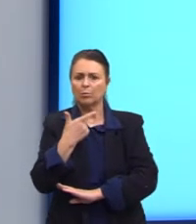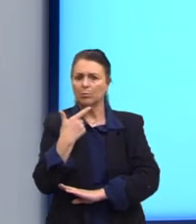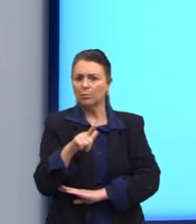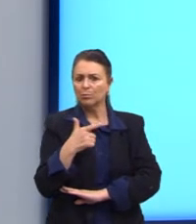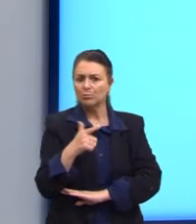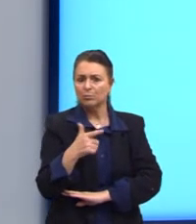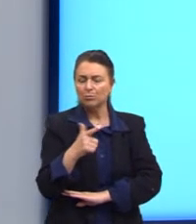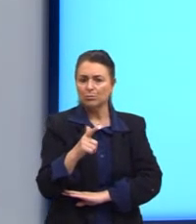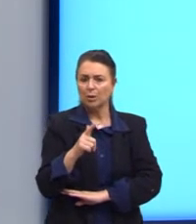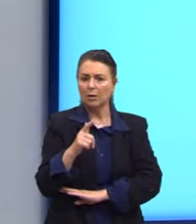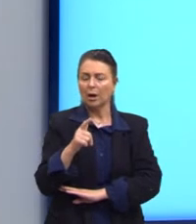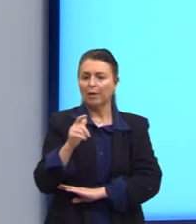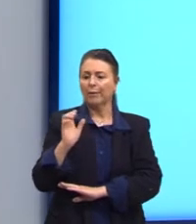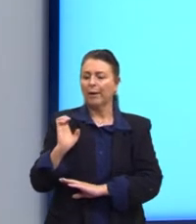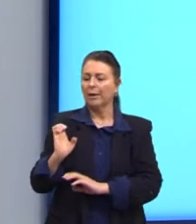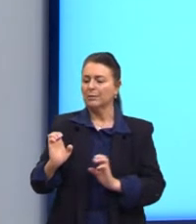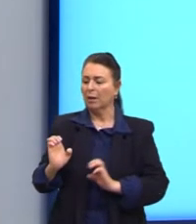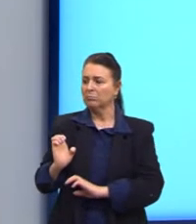eletrização